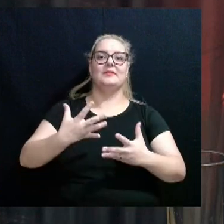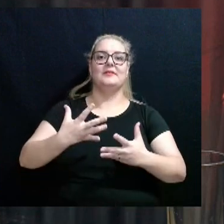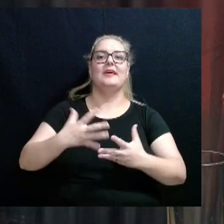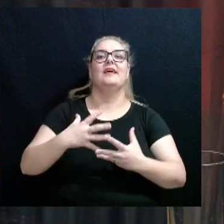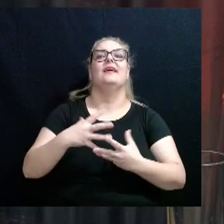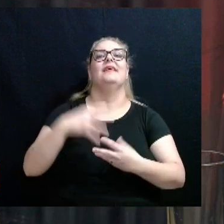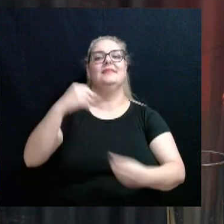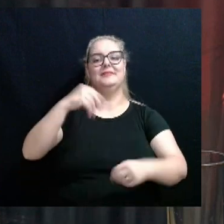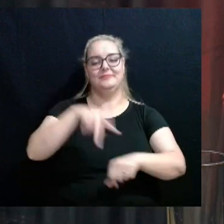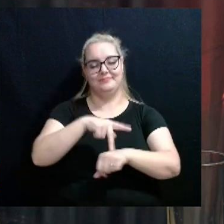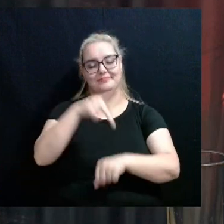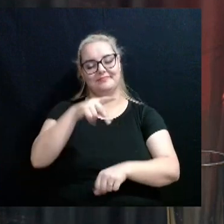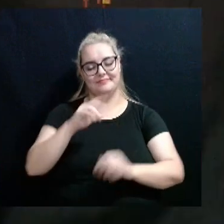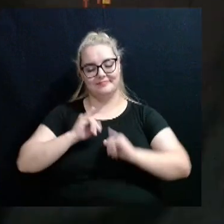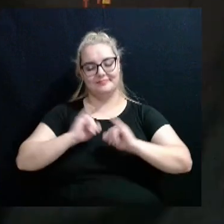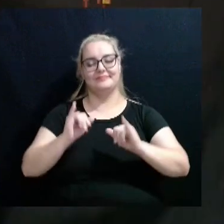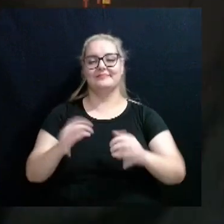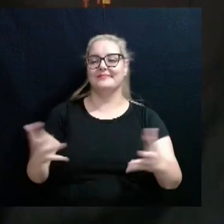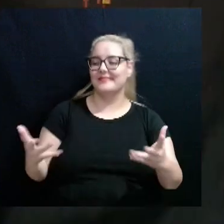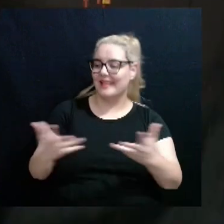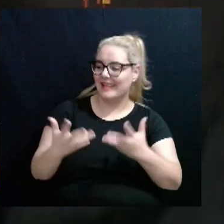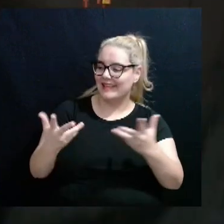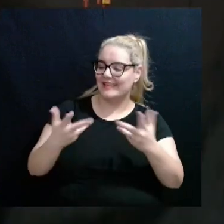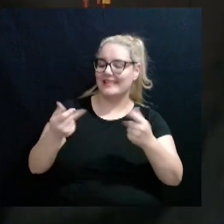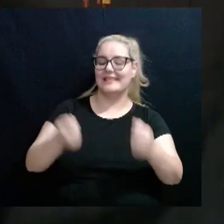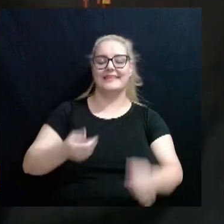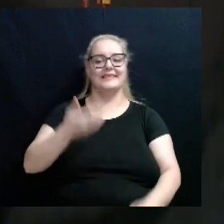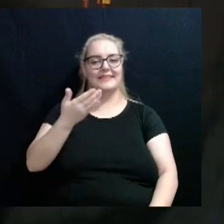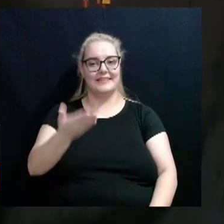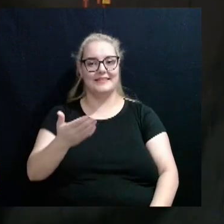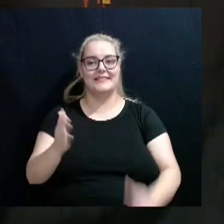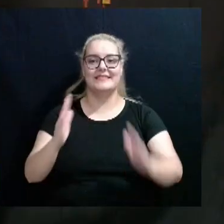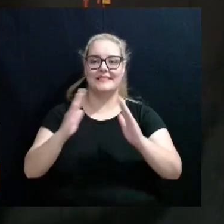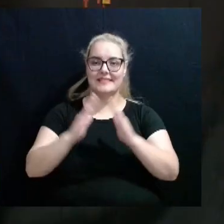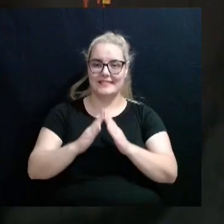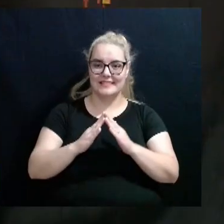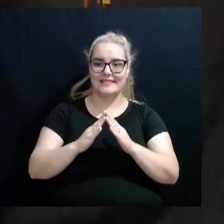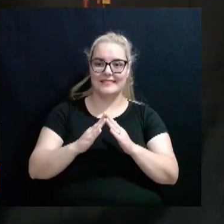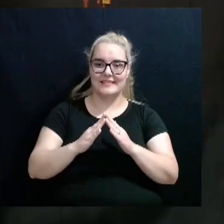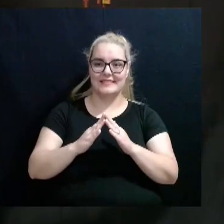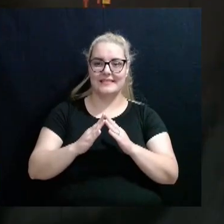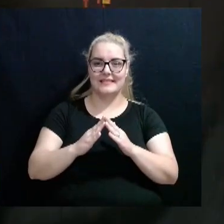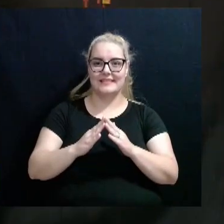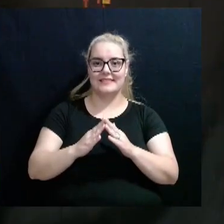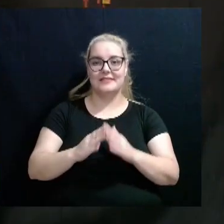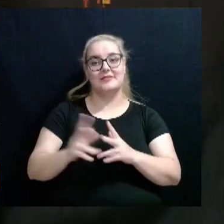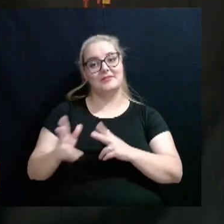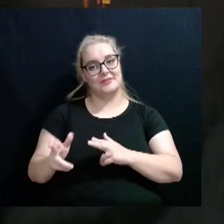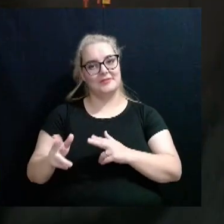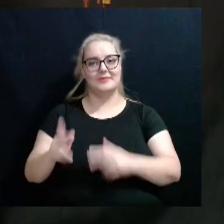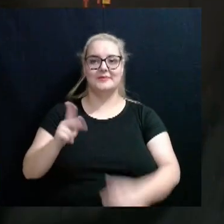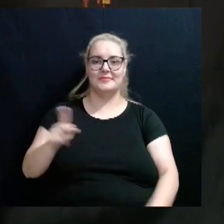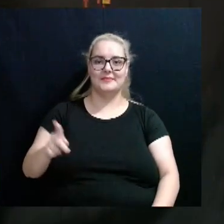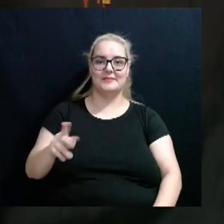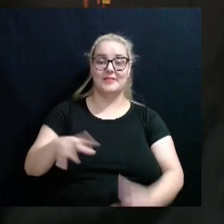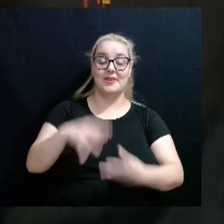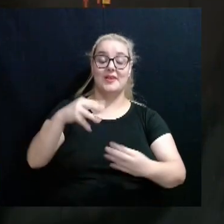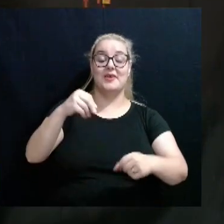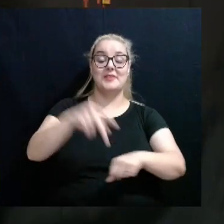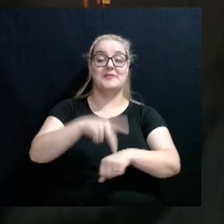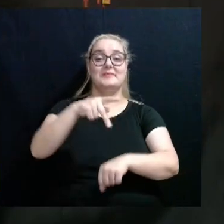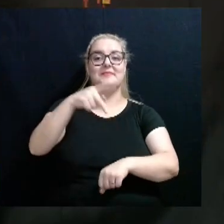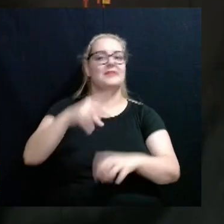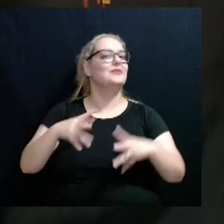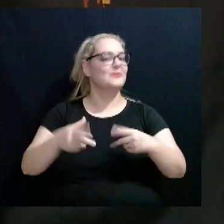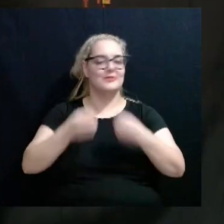mensagem. Maravilha! E você que está em casa, então, como disse o professor, vivamos o espírito da Páscoa, tudo de bom para você. Quero